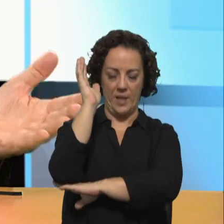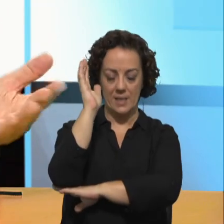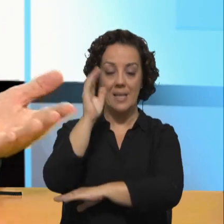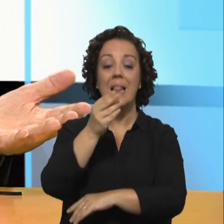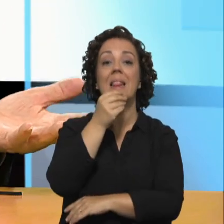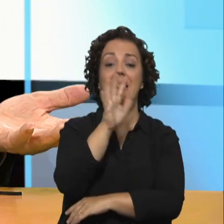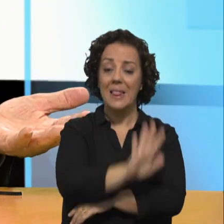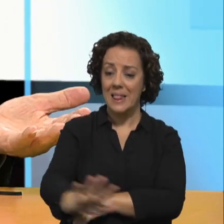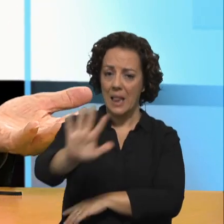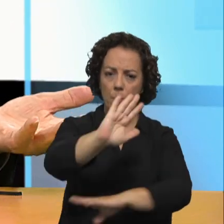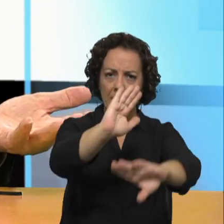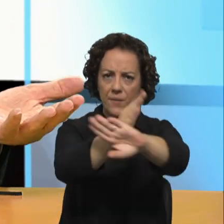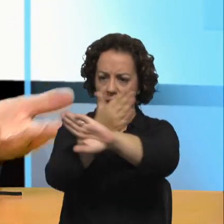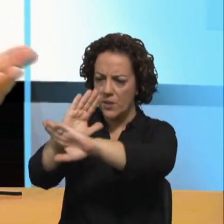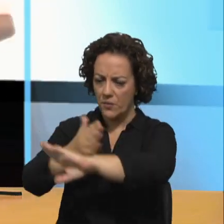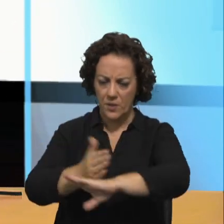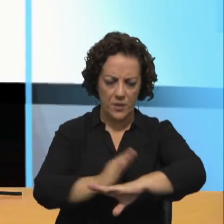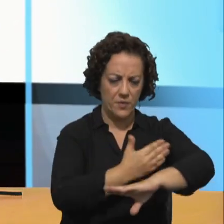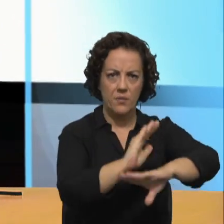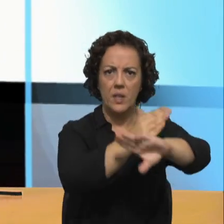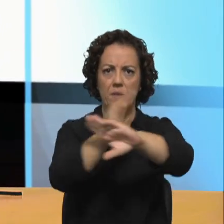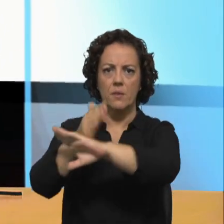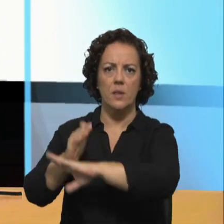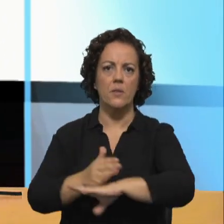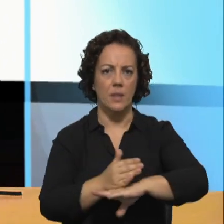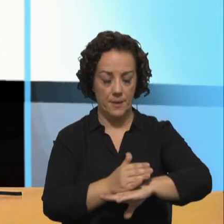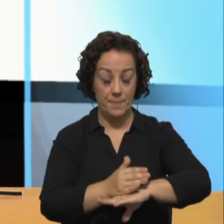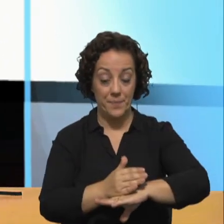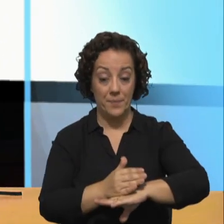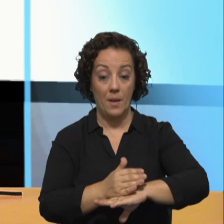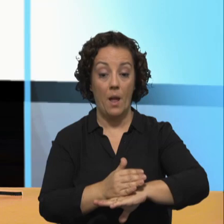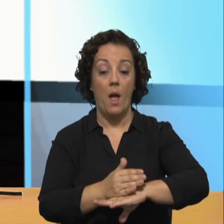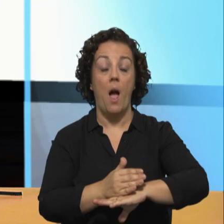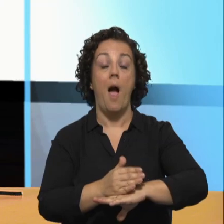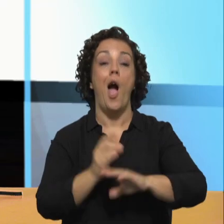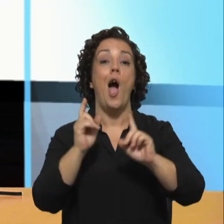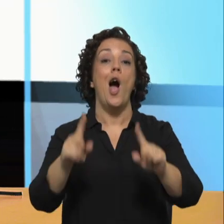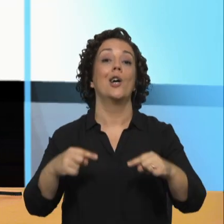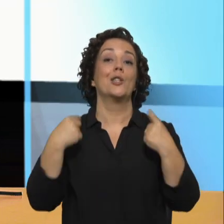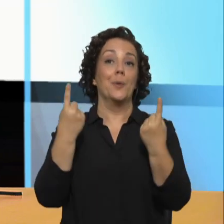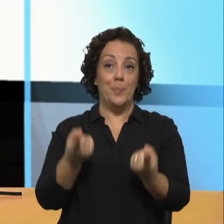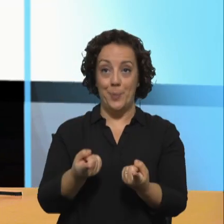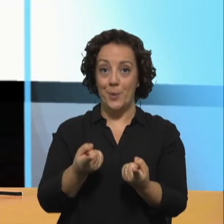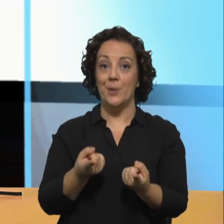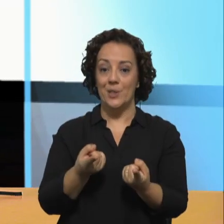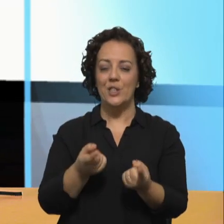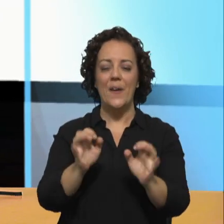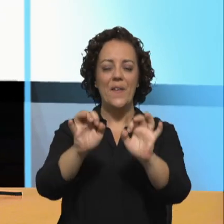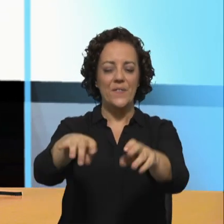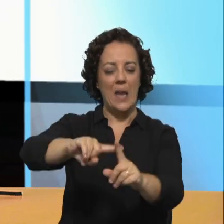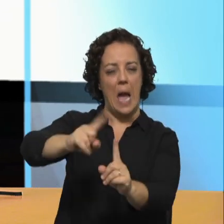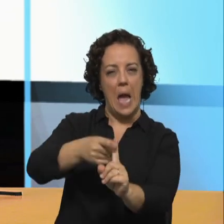território em diferentes partes. E a decisão já tomada nos finais de